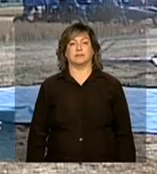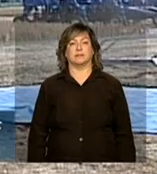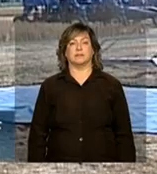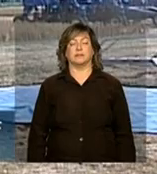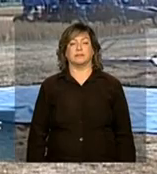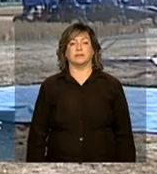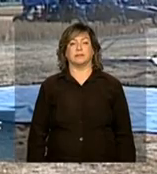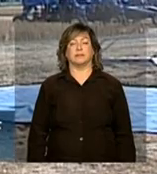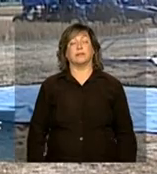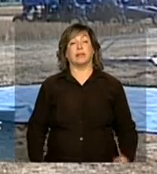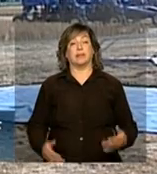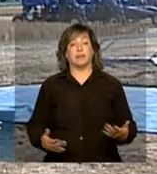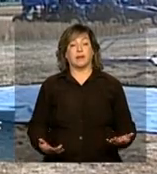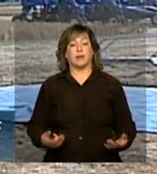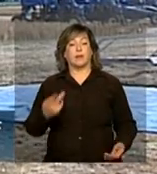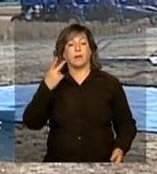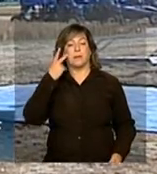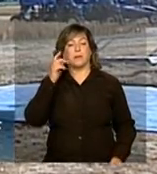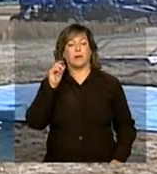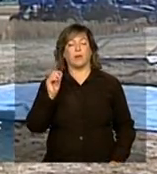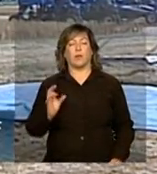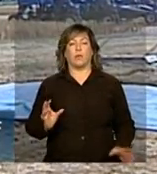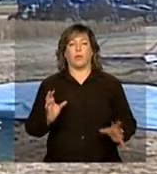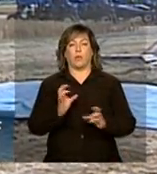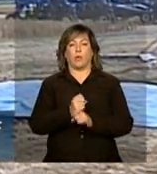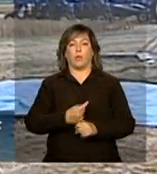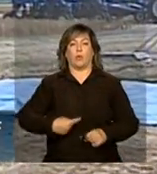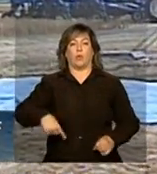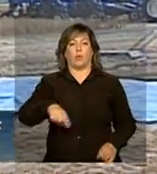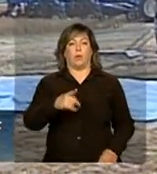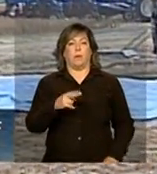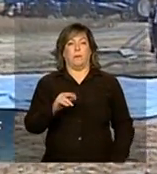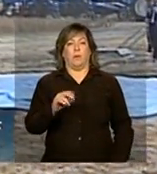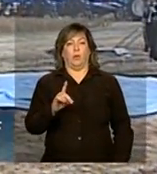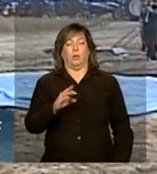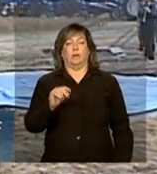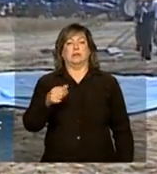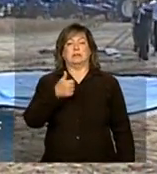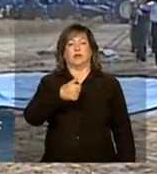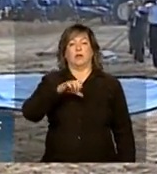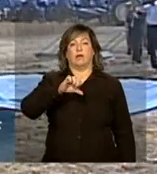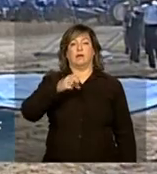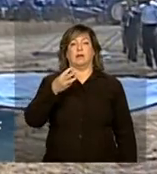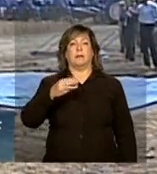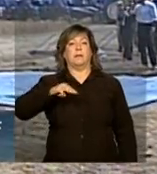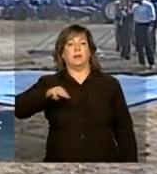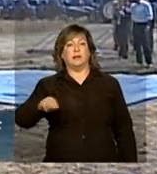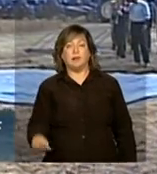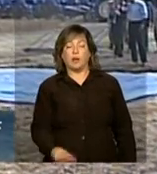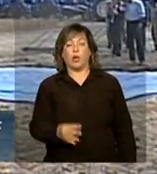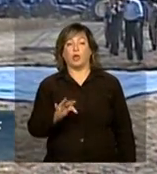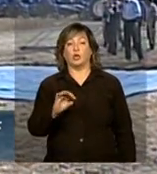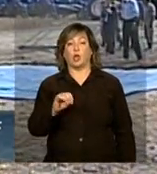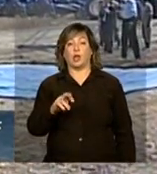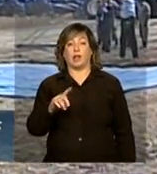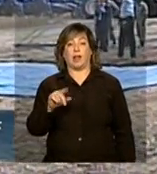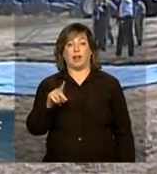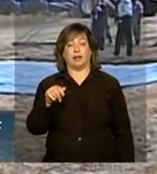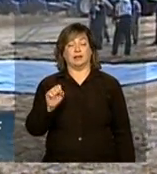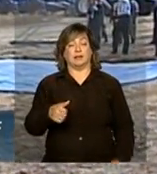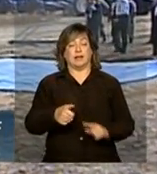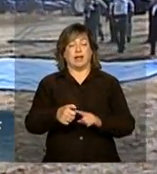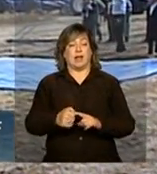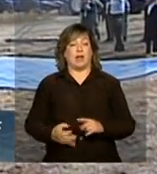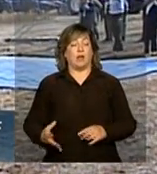então para dar conta de toda essa produção né são 193 milhões de toneladas de grãos que o Brasil deve colher